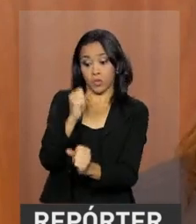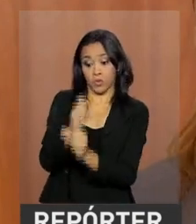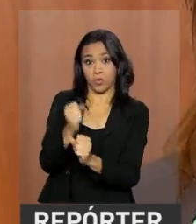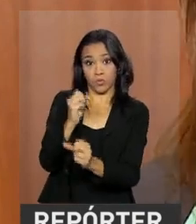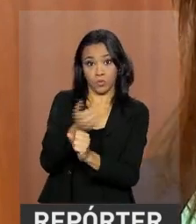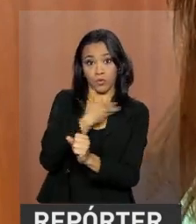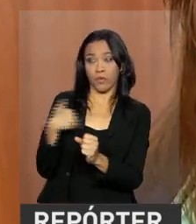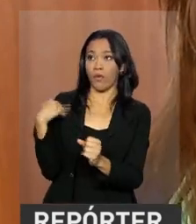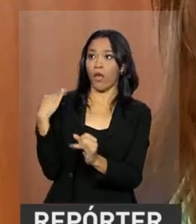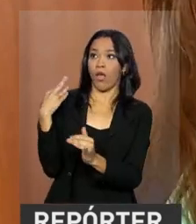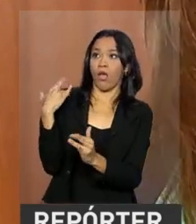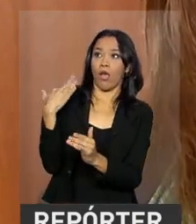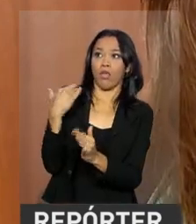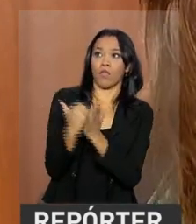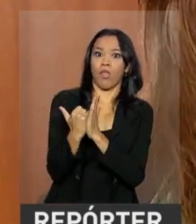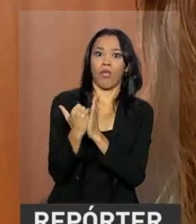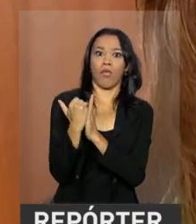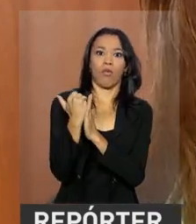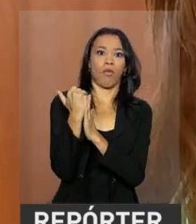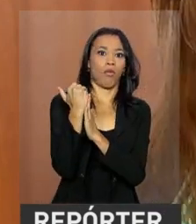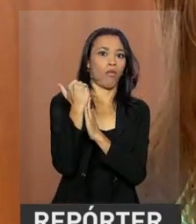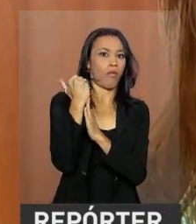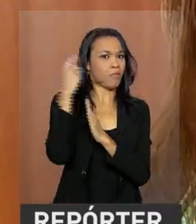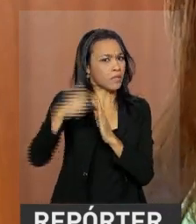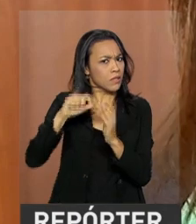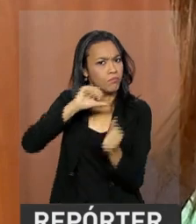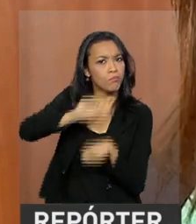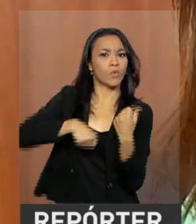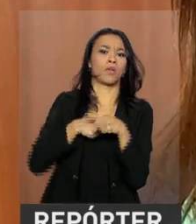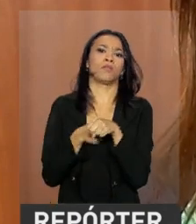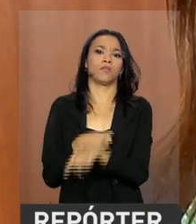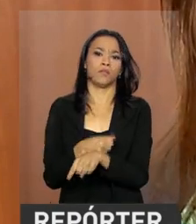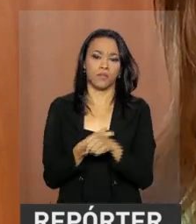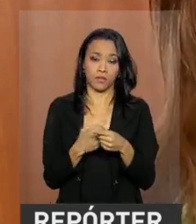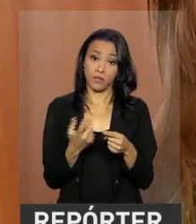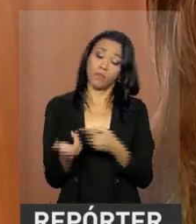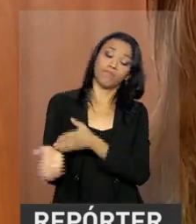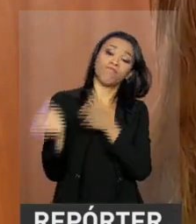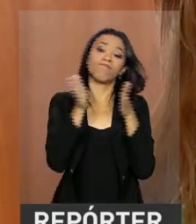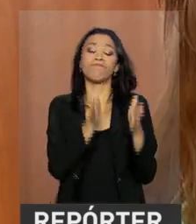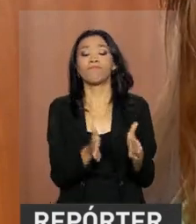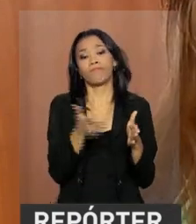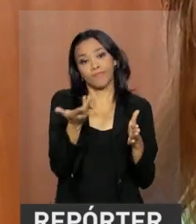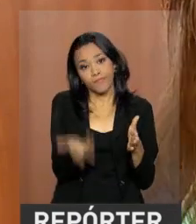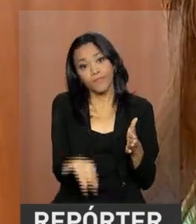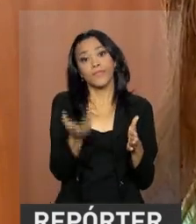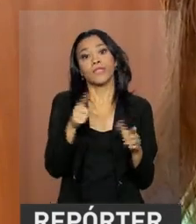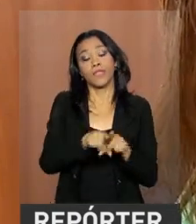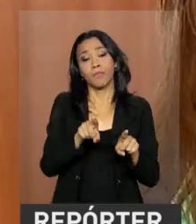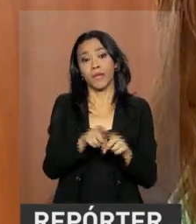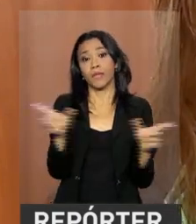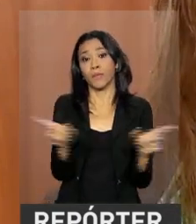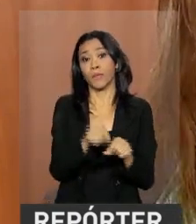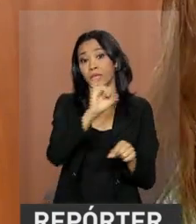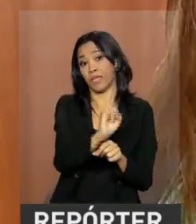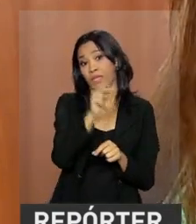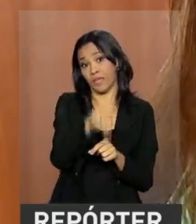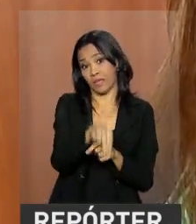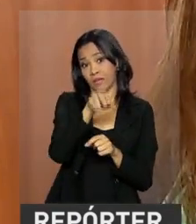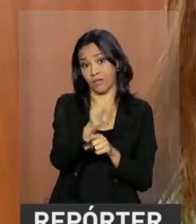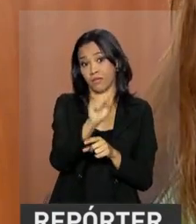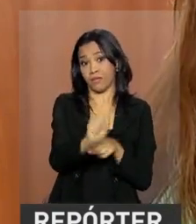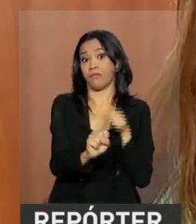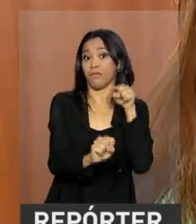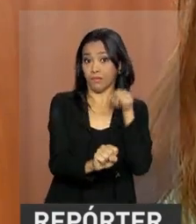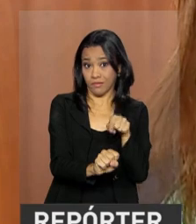aumentando nos últimos 25 anos, a gente precisa reverter esse quadro, quer no sistema de previdências, onde